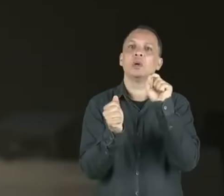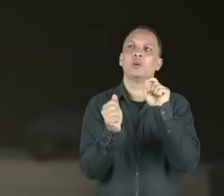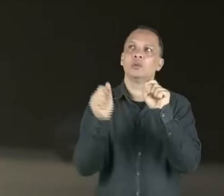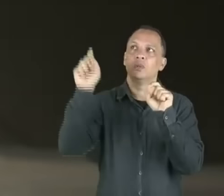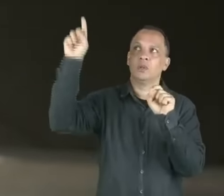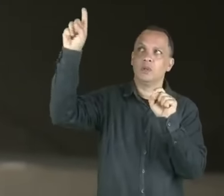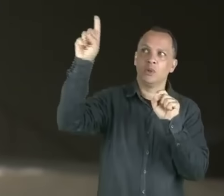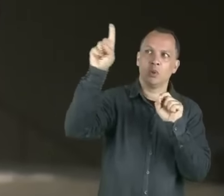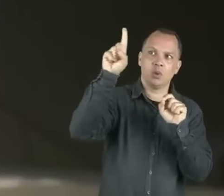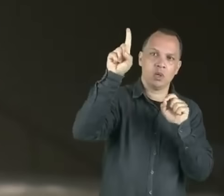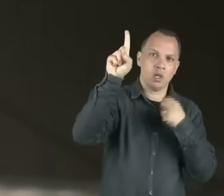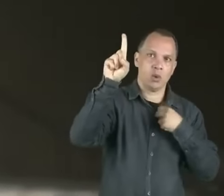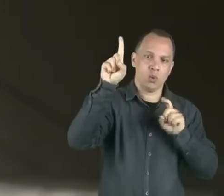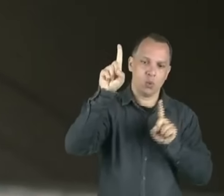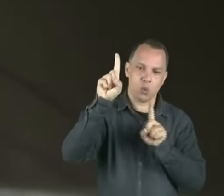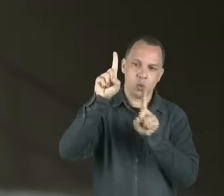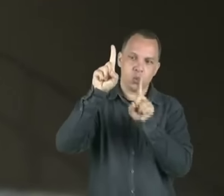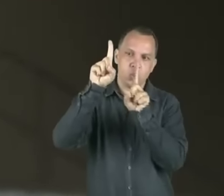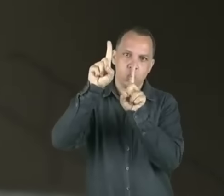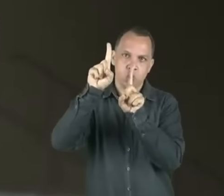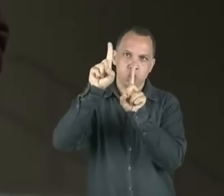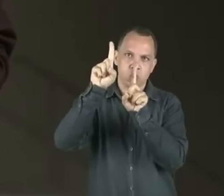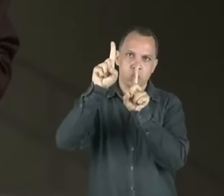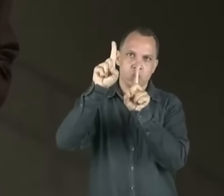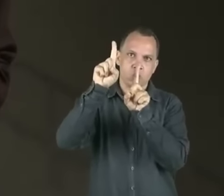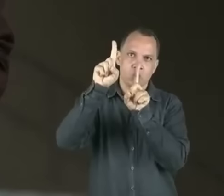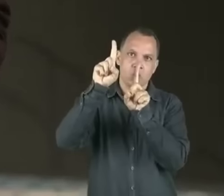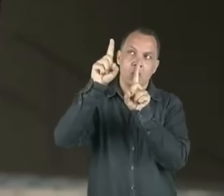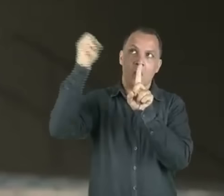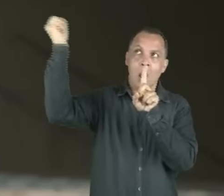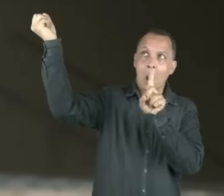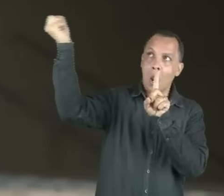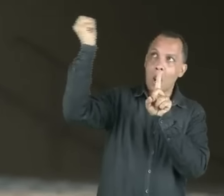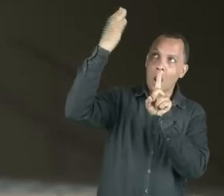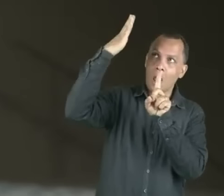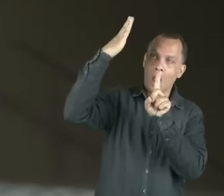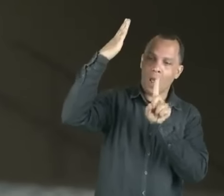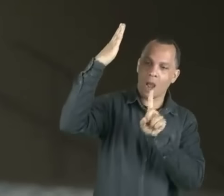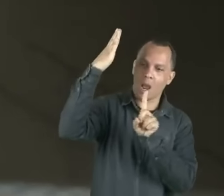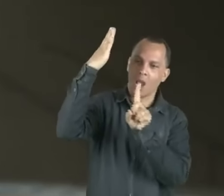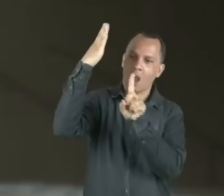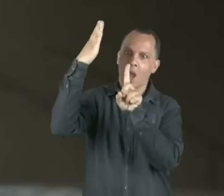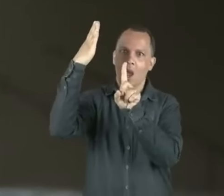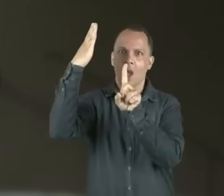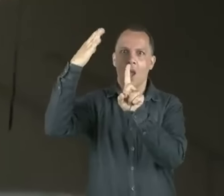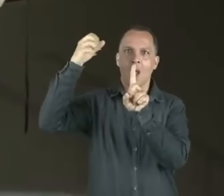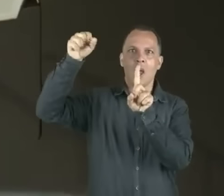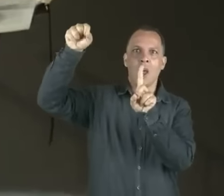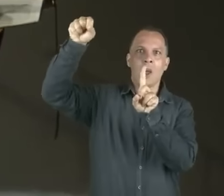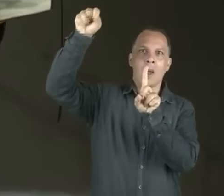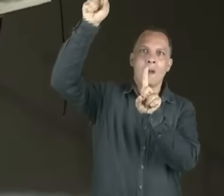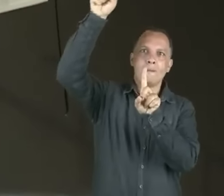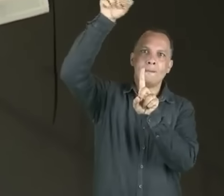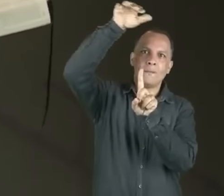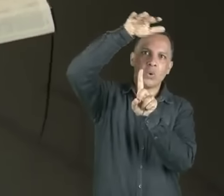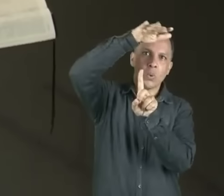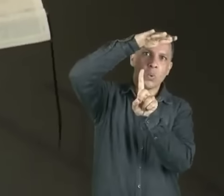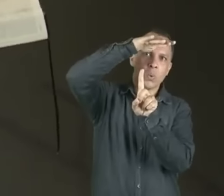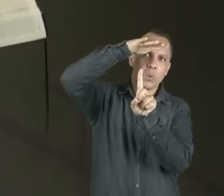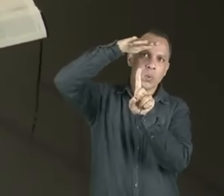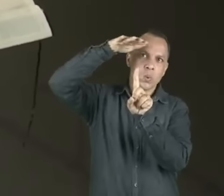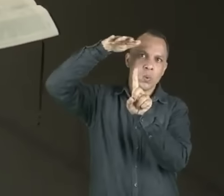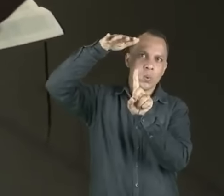morte para a vida das Trevas para luz e nos fez a tentar em Cristo Jesus nas regiões Celestiais